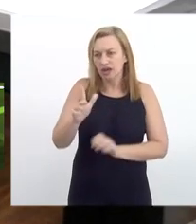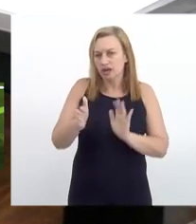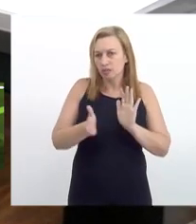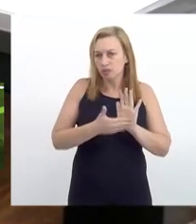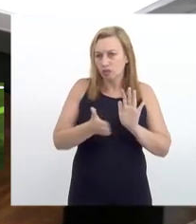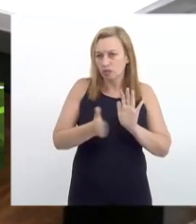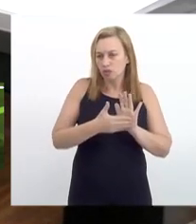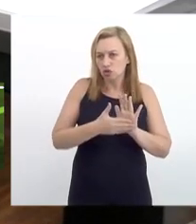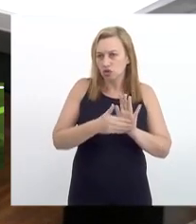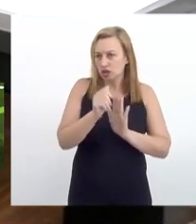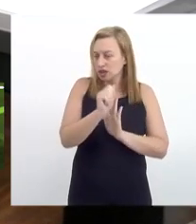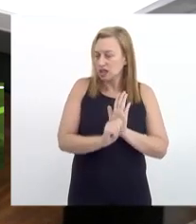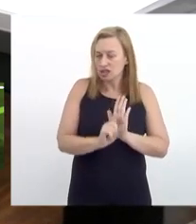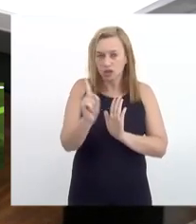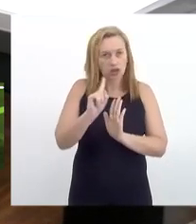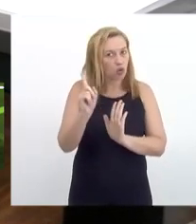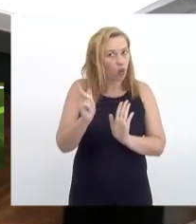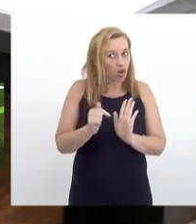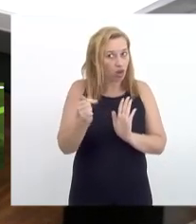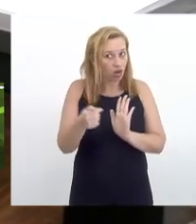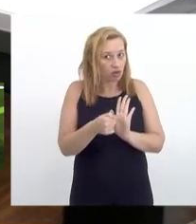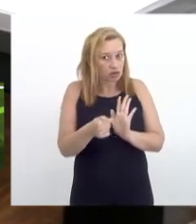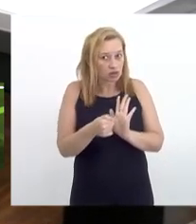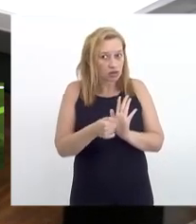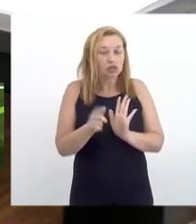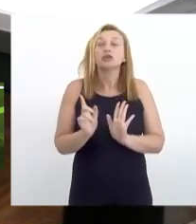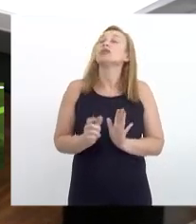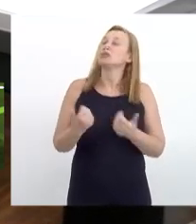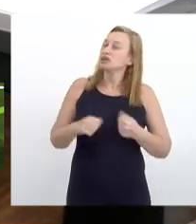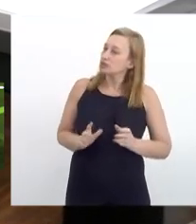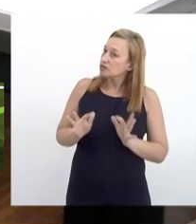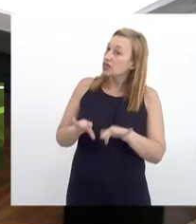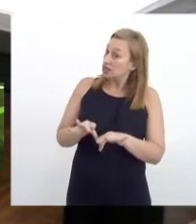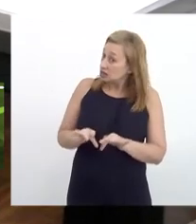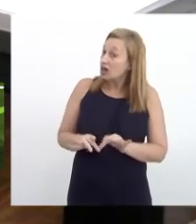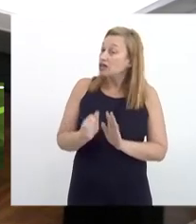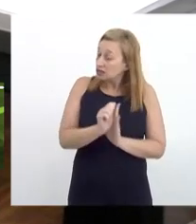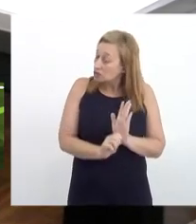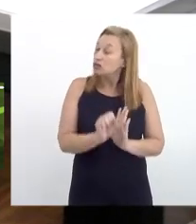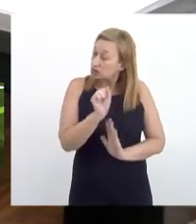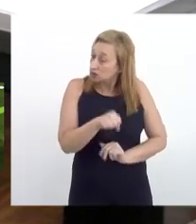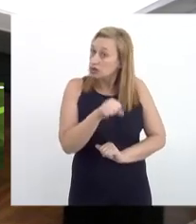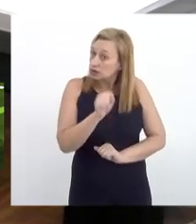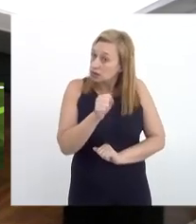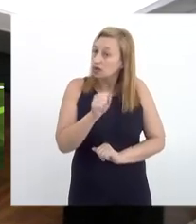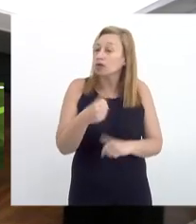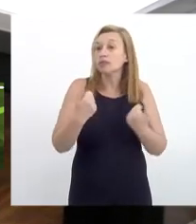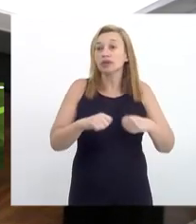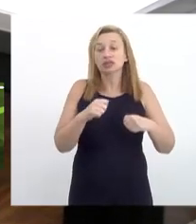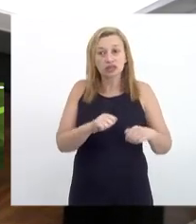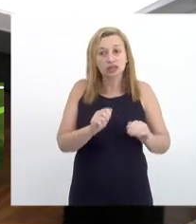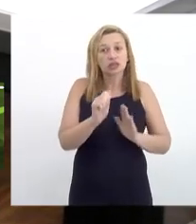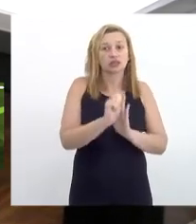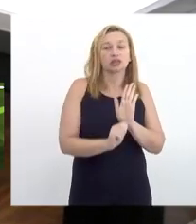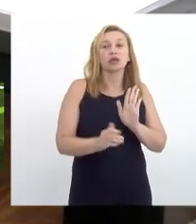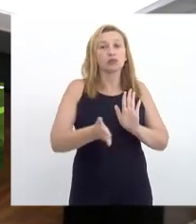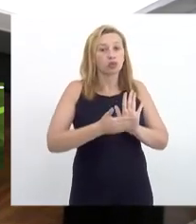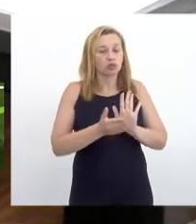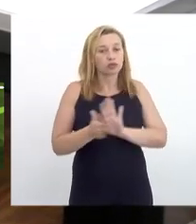não é essa. Nós estamos aqui para fechar essa redação. Sim, então teria que fazer a redação proposta.